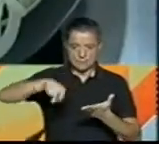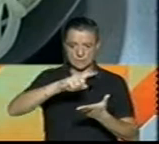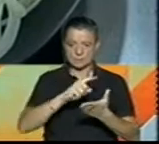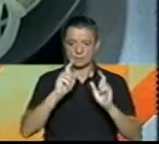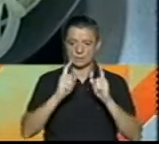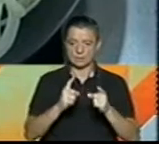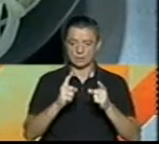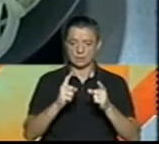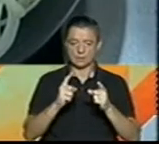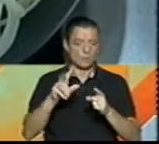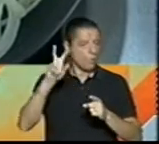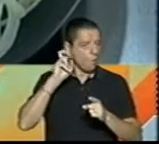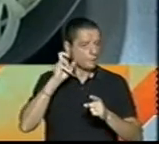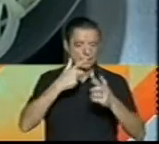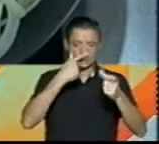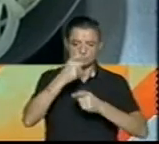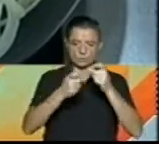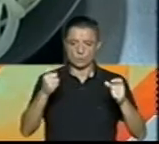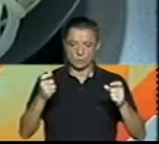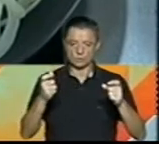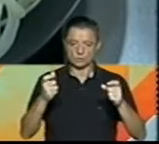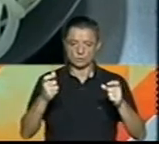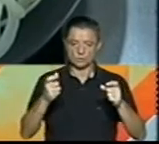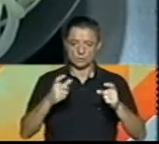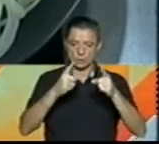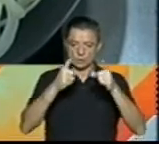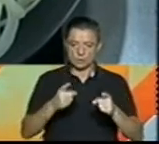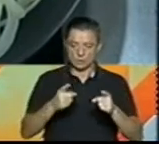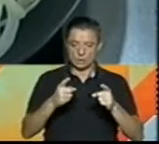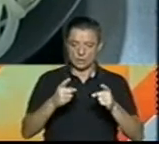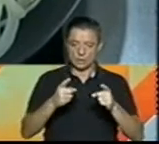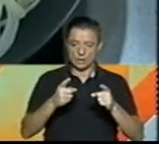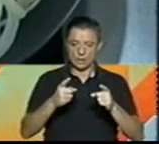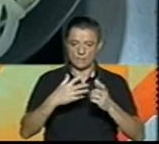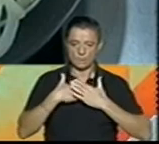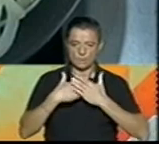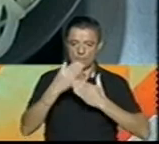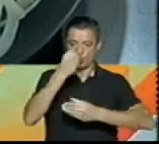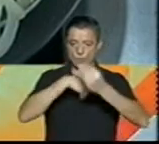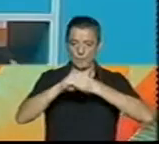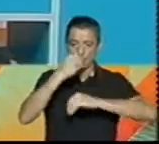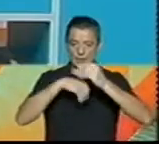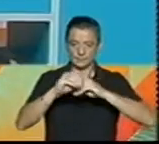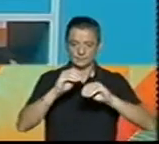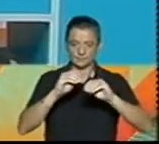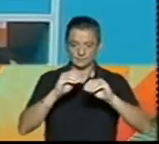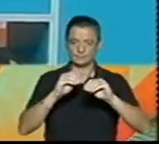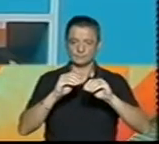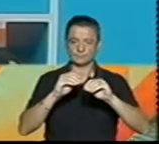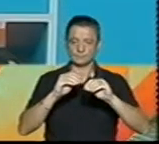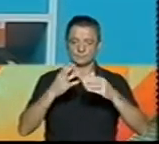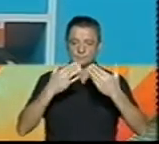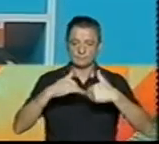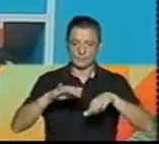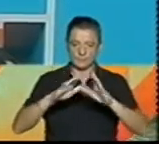nascem um bocado de estar a ouvir as pessoas. Sim. E começo a ficar com vontade de comer. Portanto, quando não me dá vontade de comer, eu não reproduzo esse